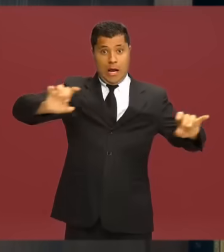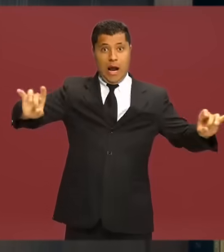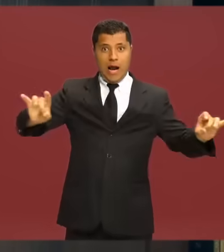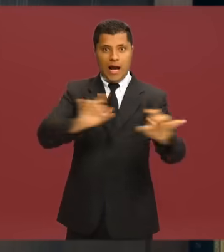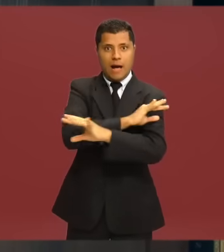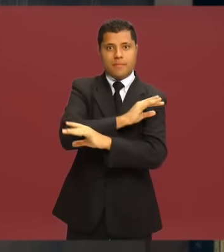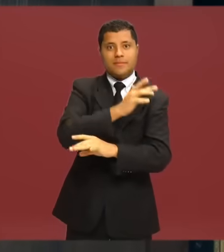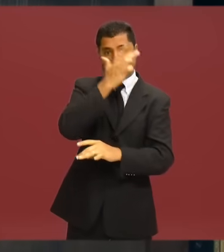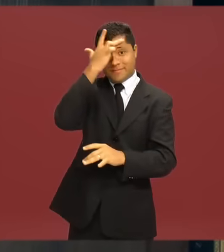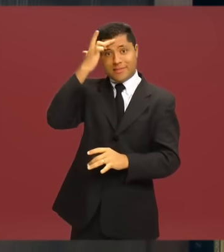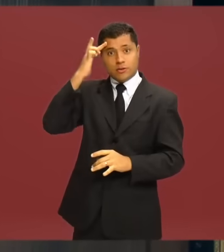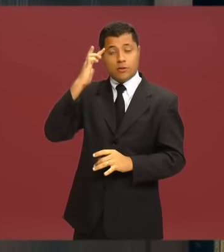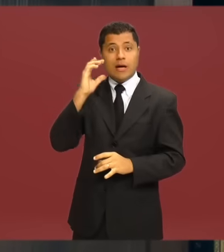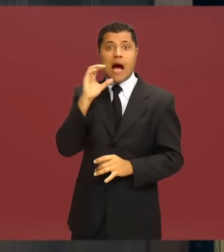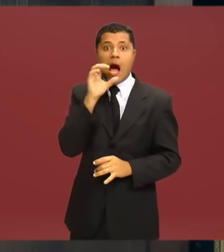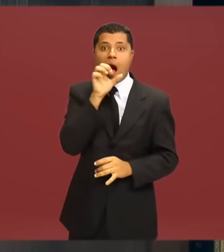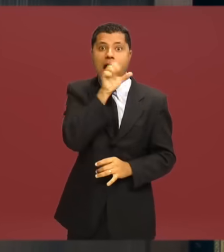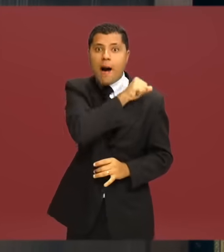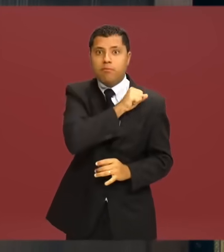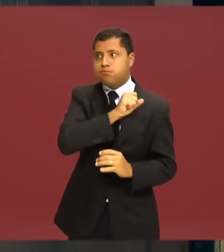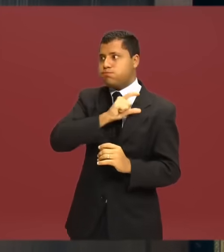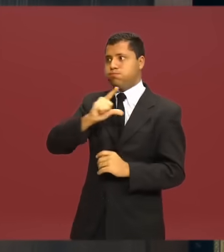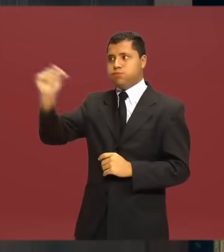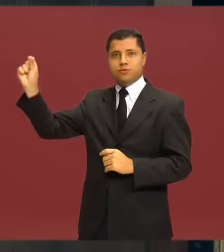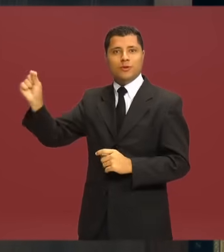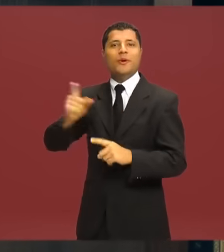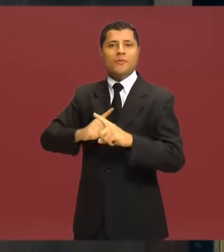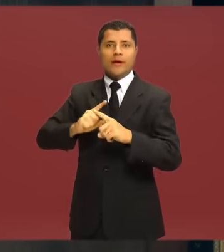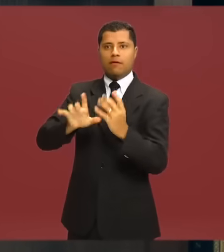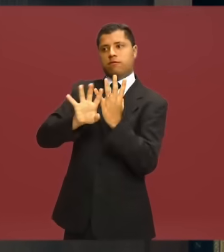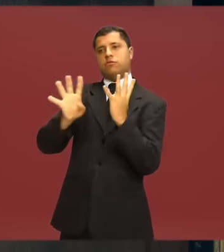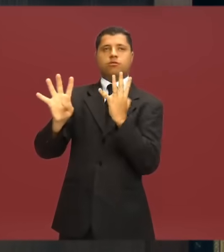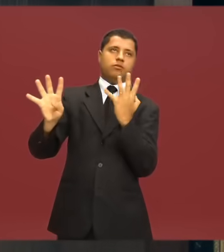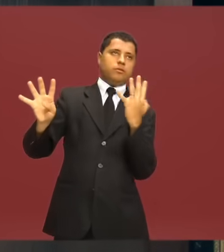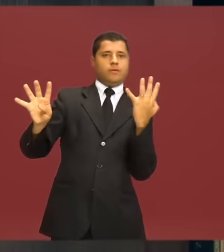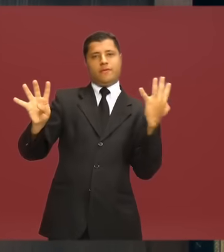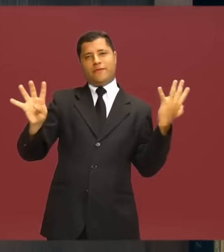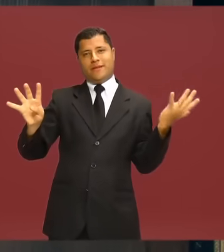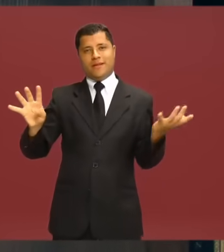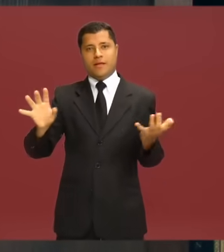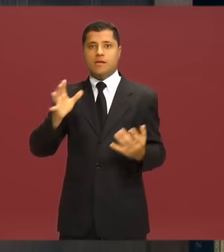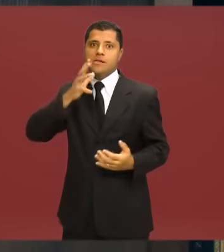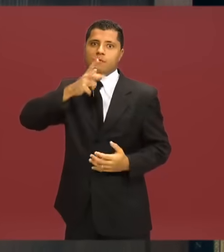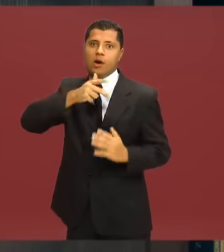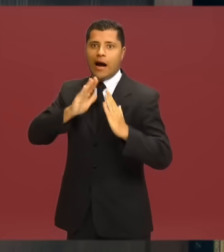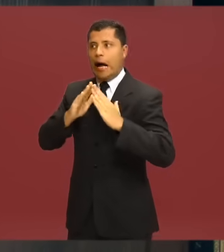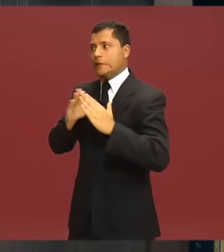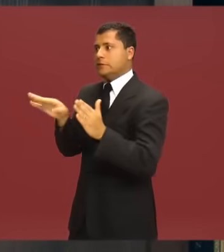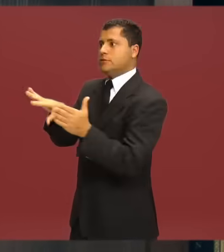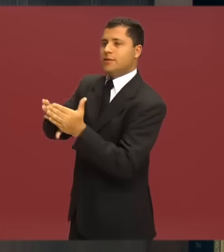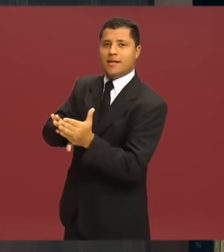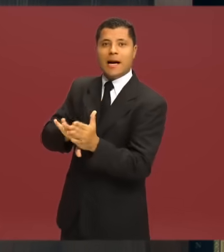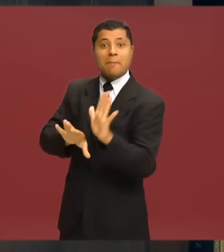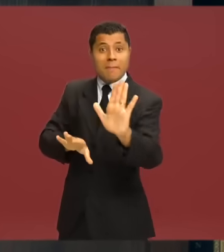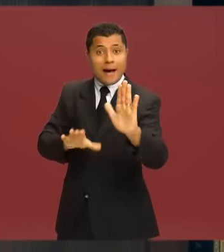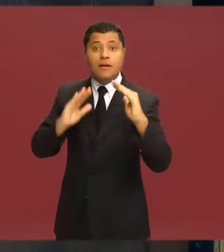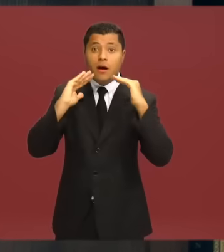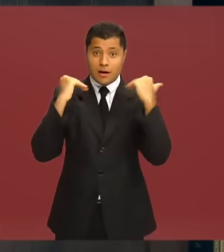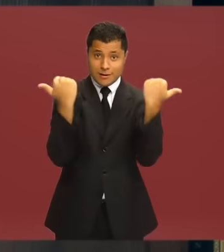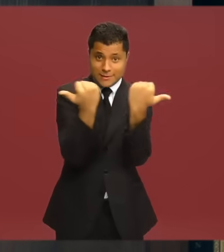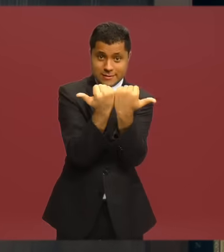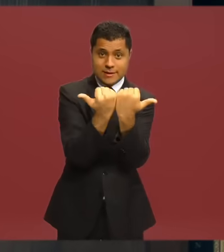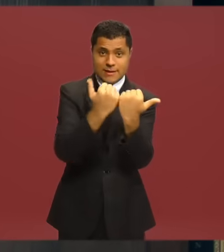legal do que assim que o árbitro apita o final do jogo cair fora logo para não pegar fila para chegar logo em casa e assim por